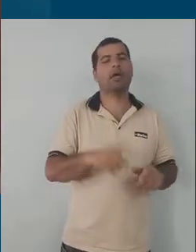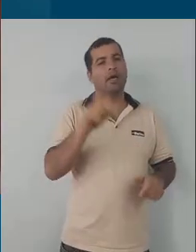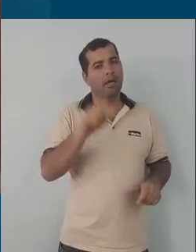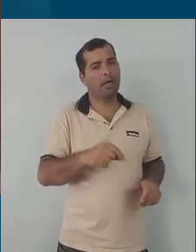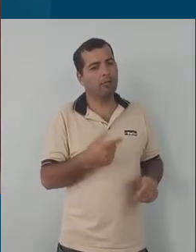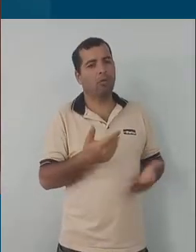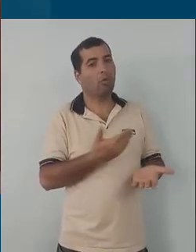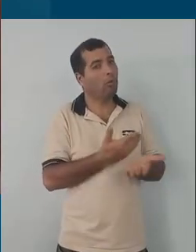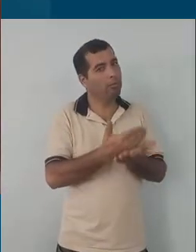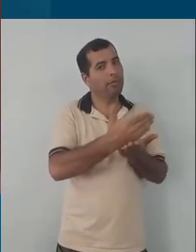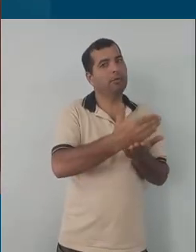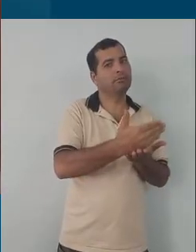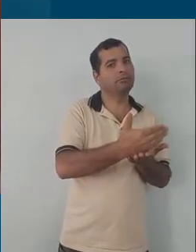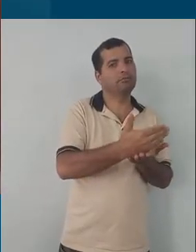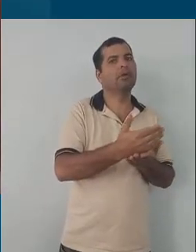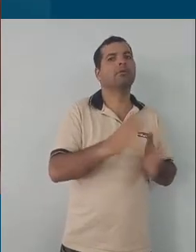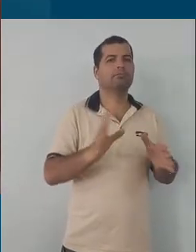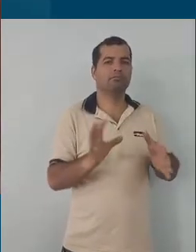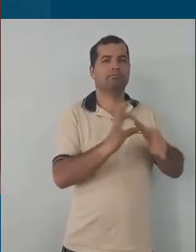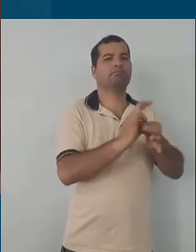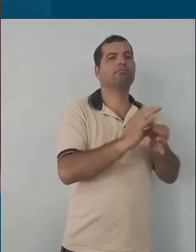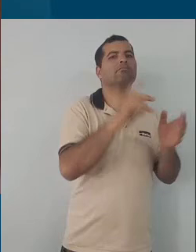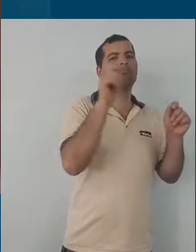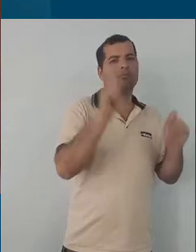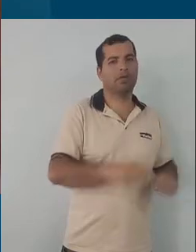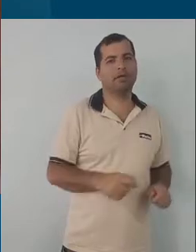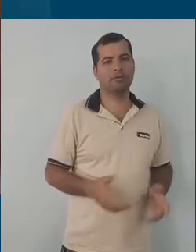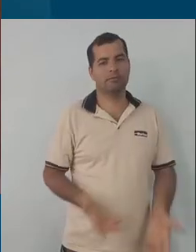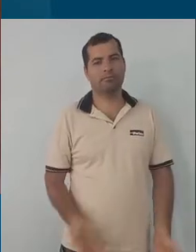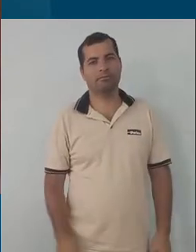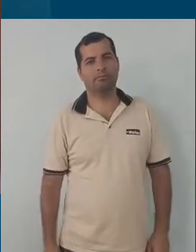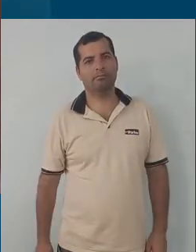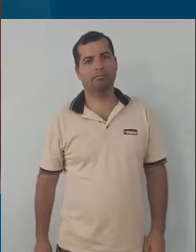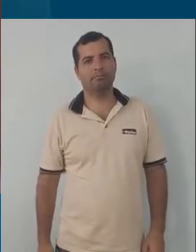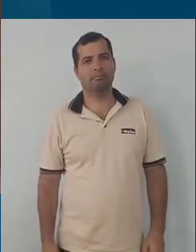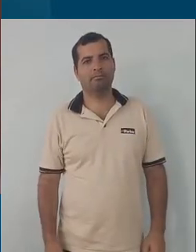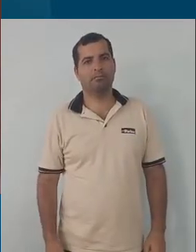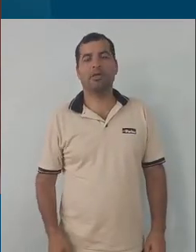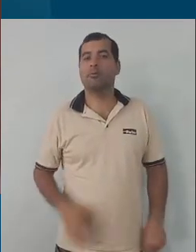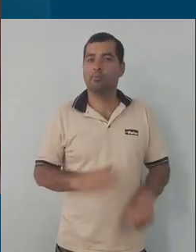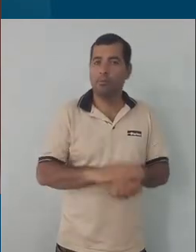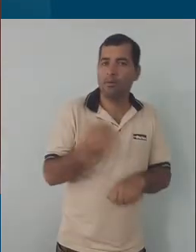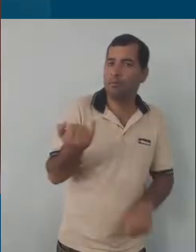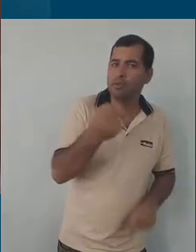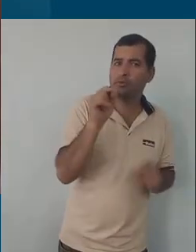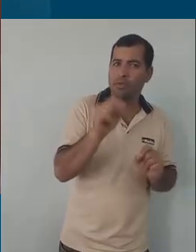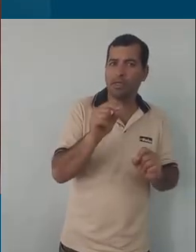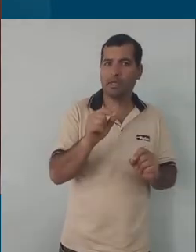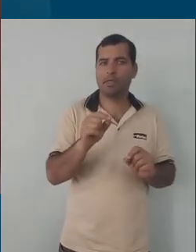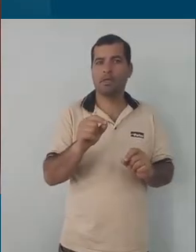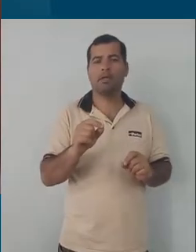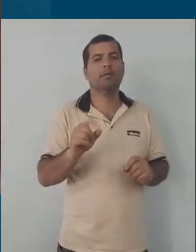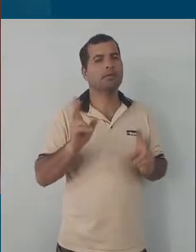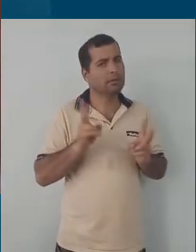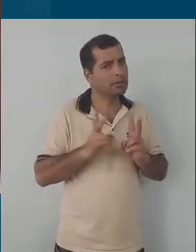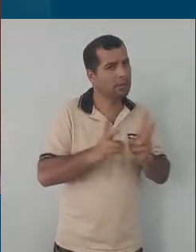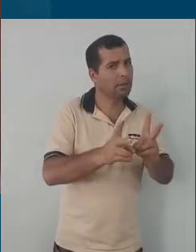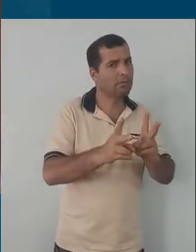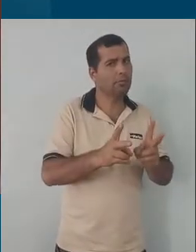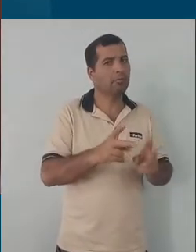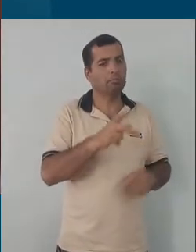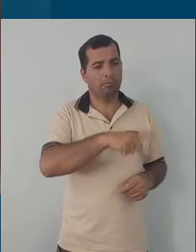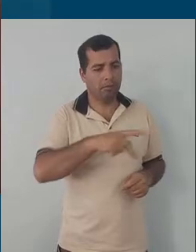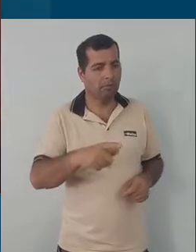essa integração, né? Aí, é priorizar também isso, né? Nesse tempo todo de trabalho que o professor tem